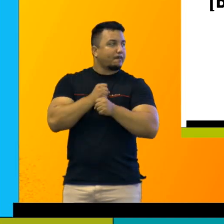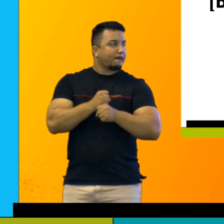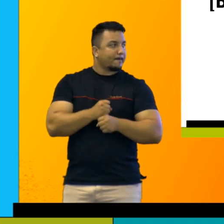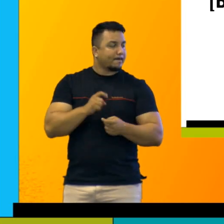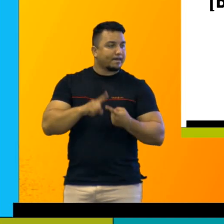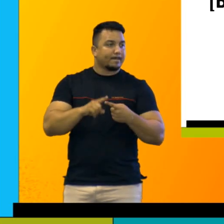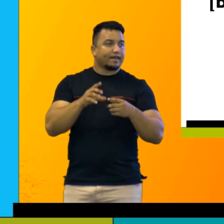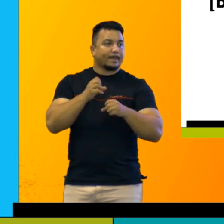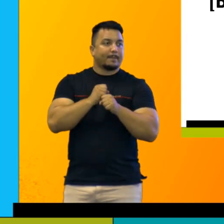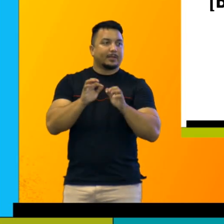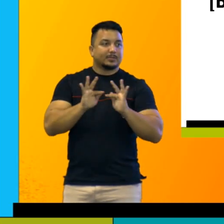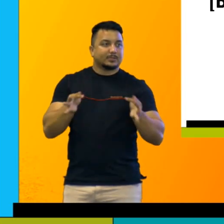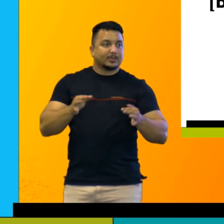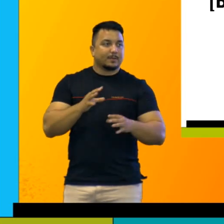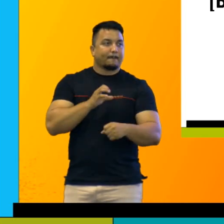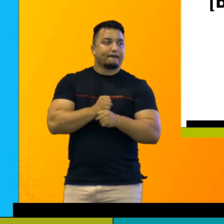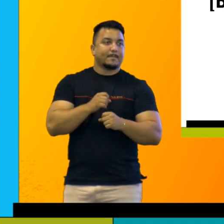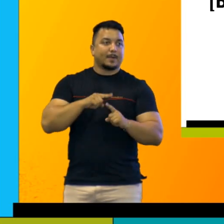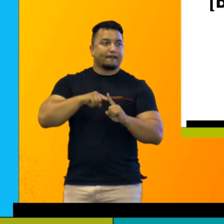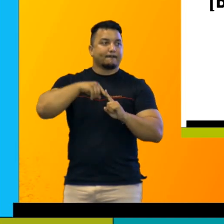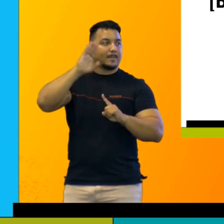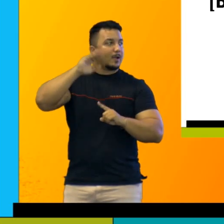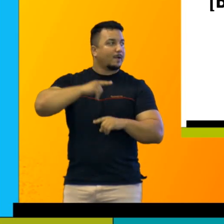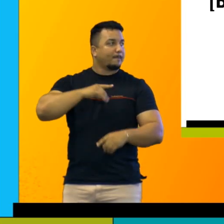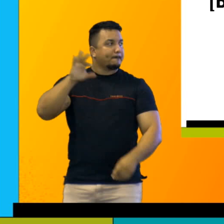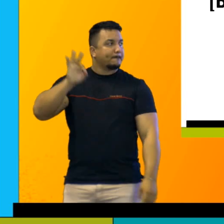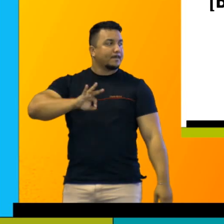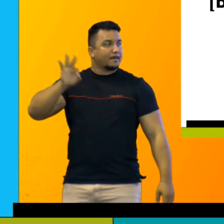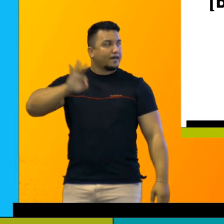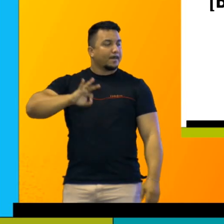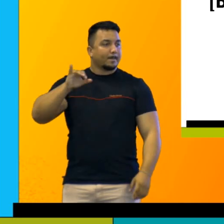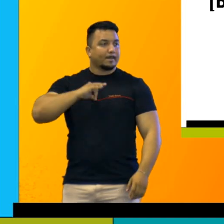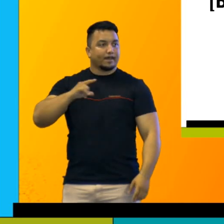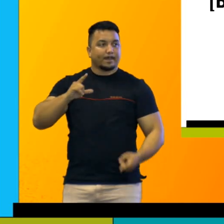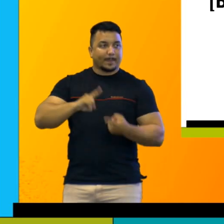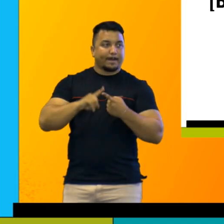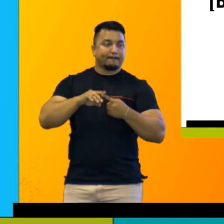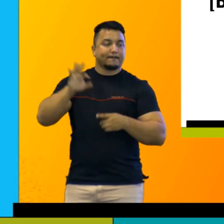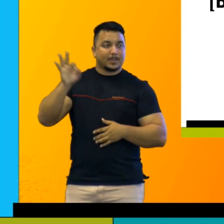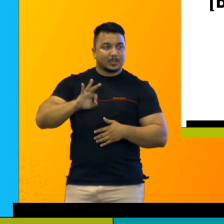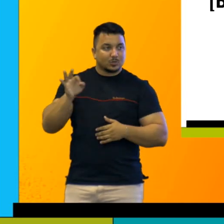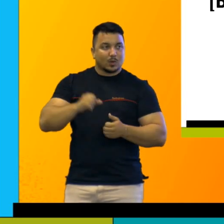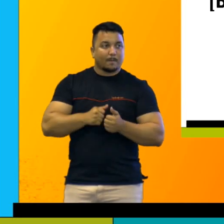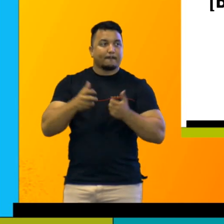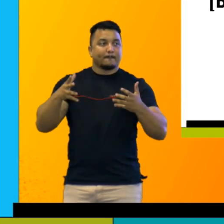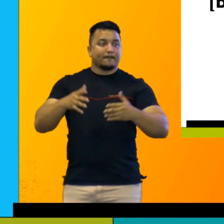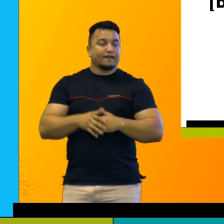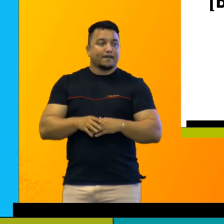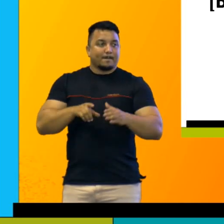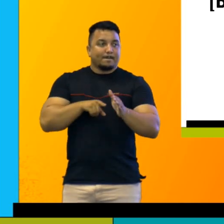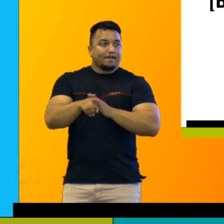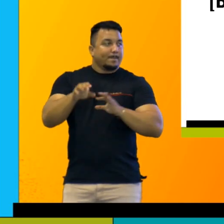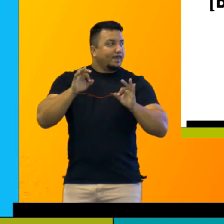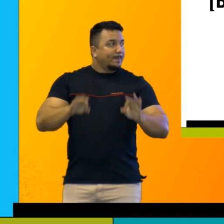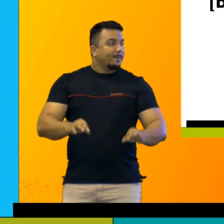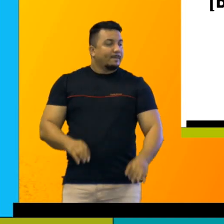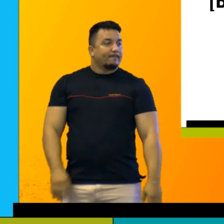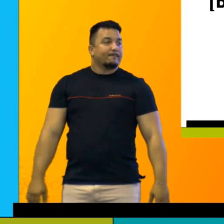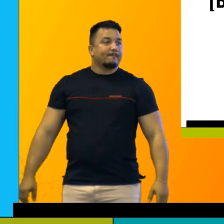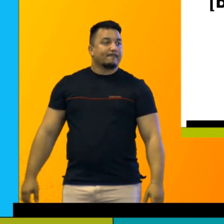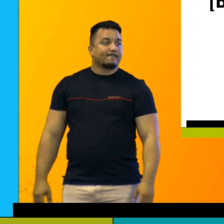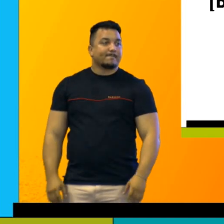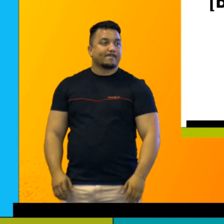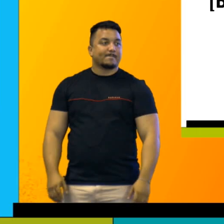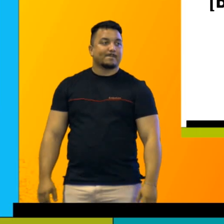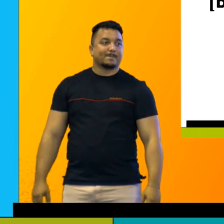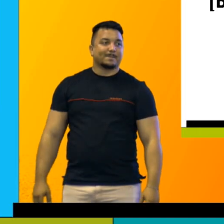média simples, média de mais termos, percentual, crescimento percentual, ó. Questão certa de cair na prova.